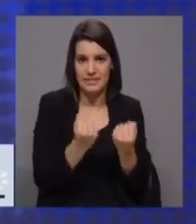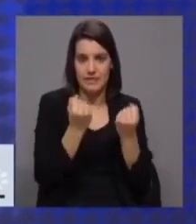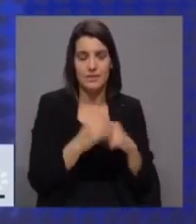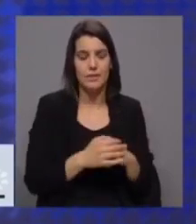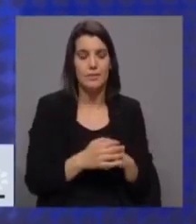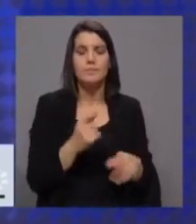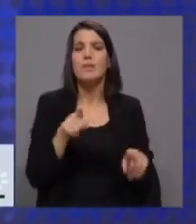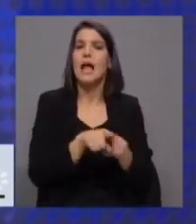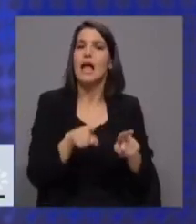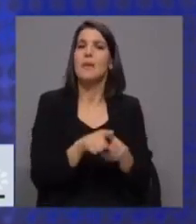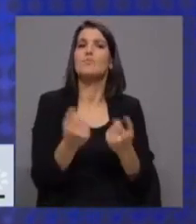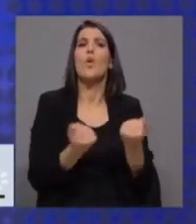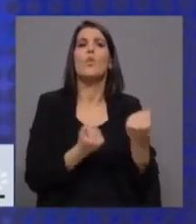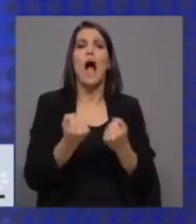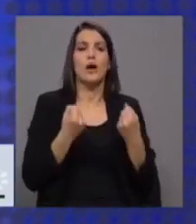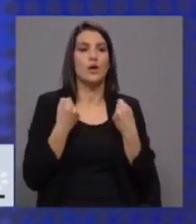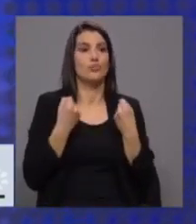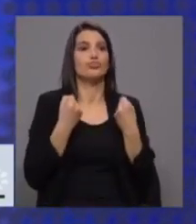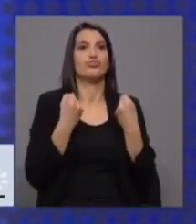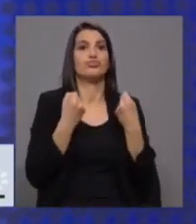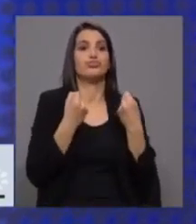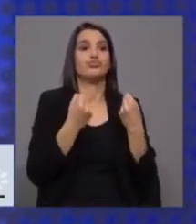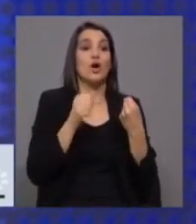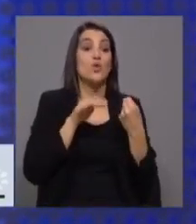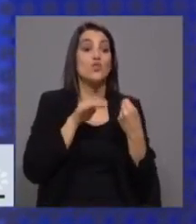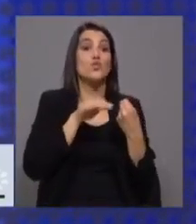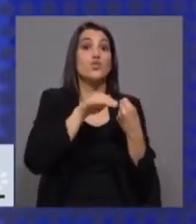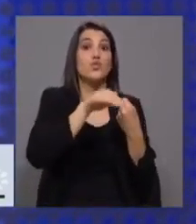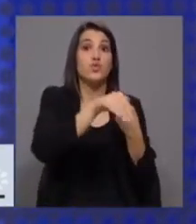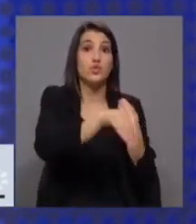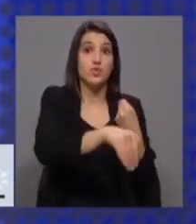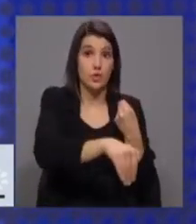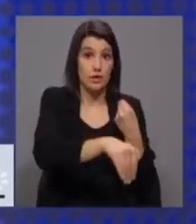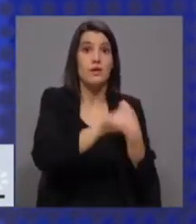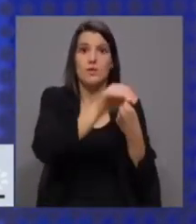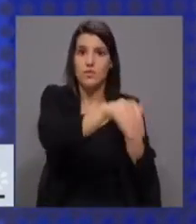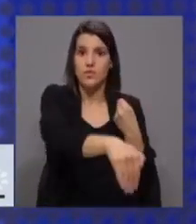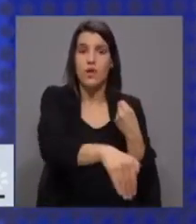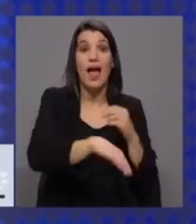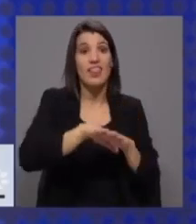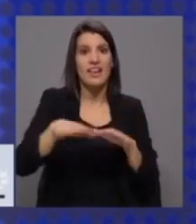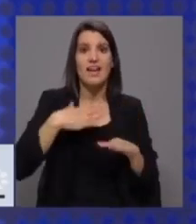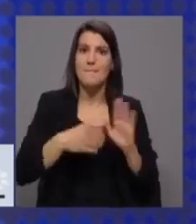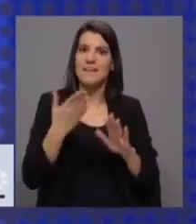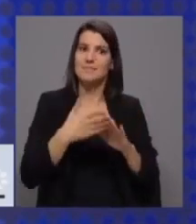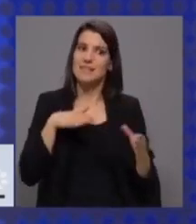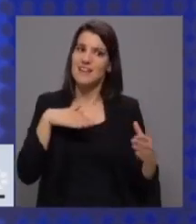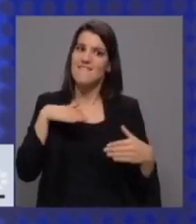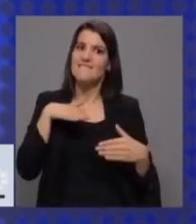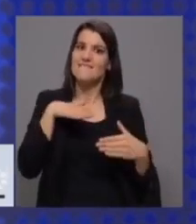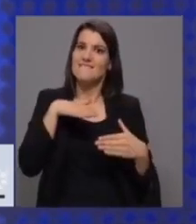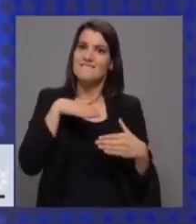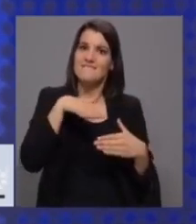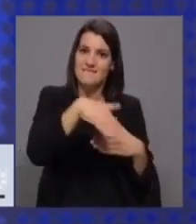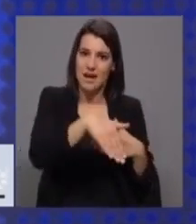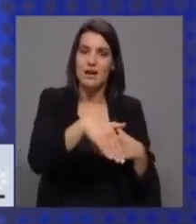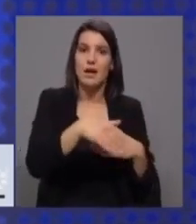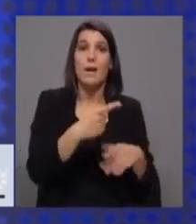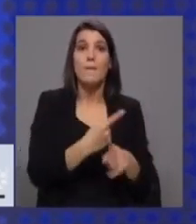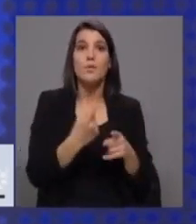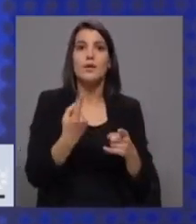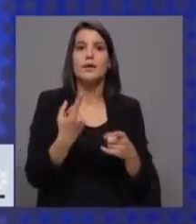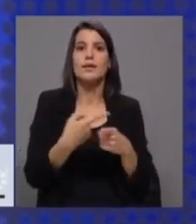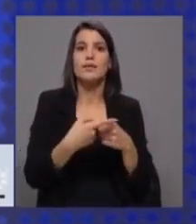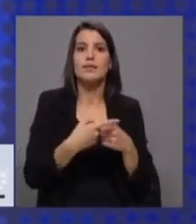num carro que está a ir para o abismo e a direita quer acelerar, porque na verdade representa os interesses económicos que vivem do petróleo,